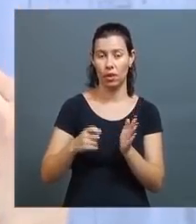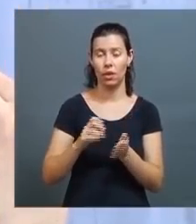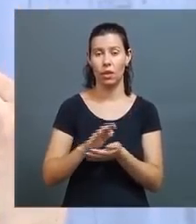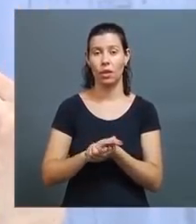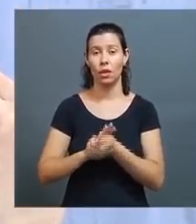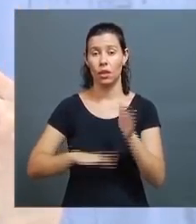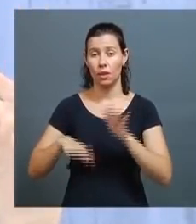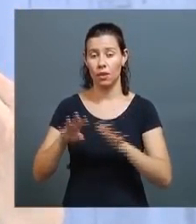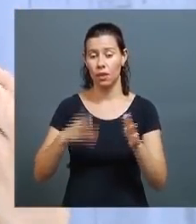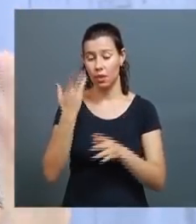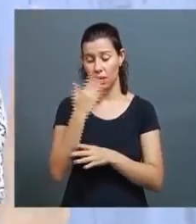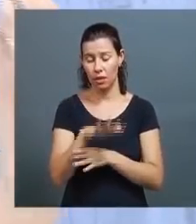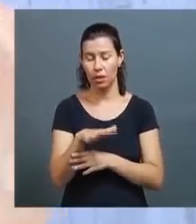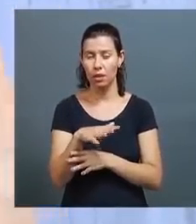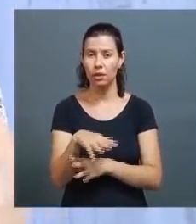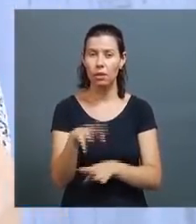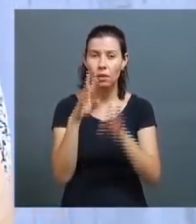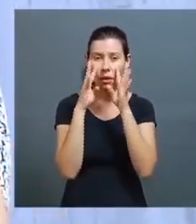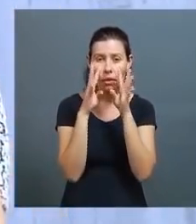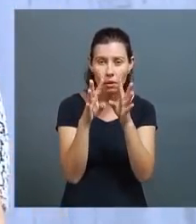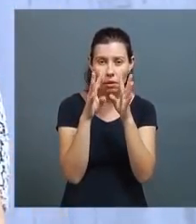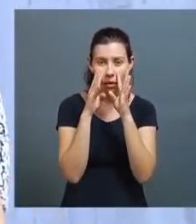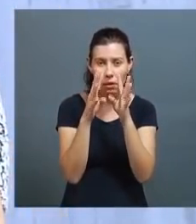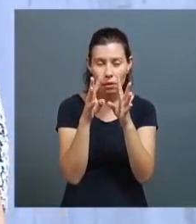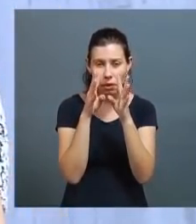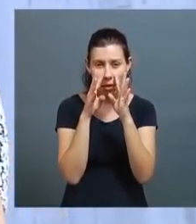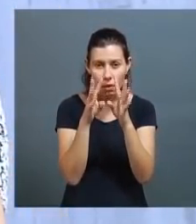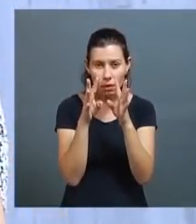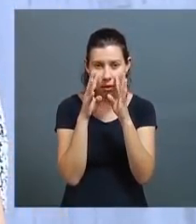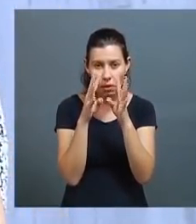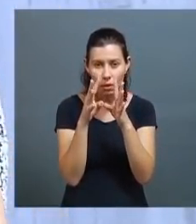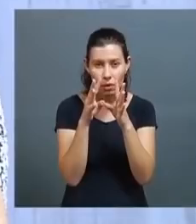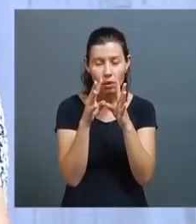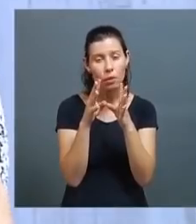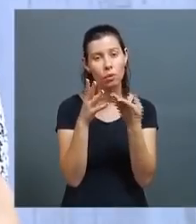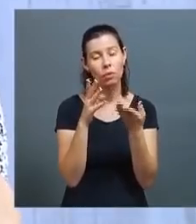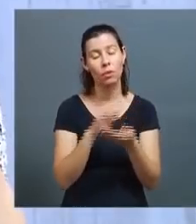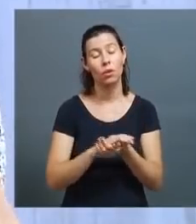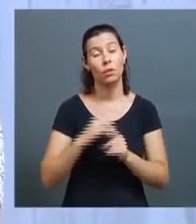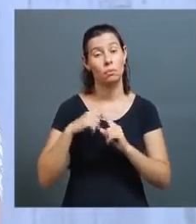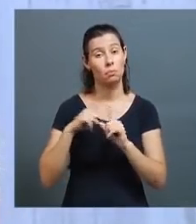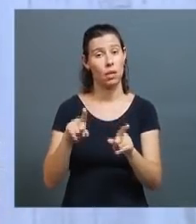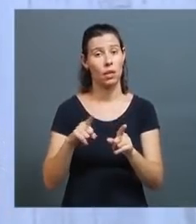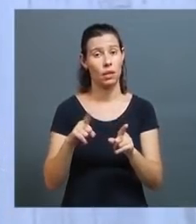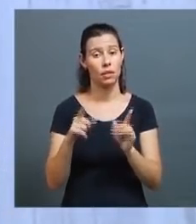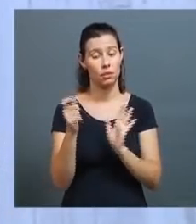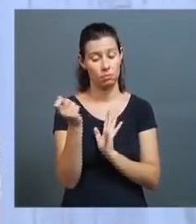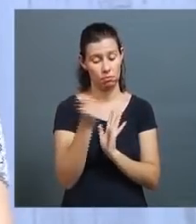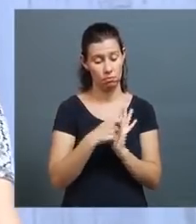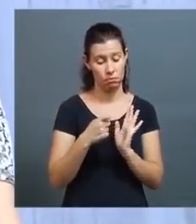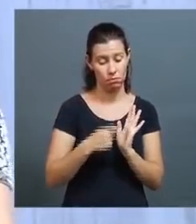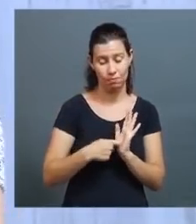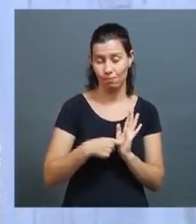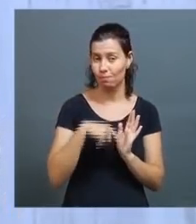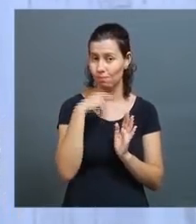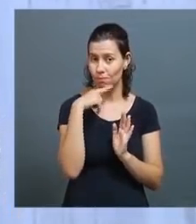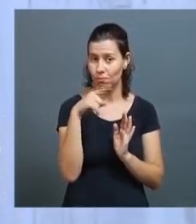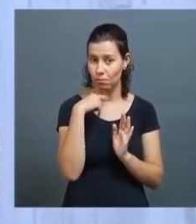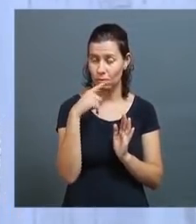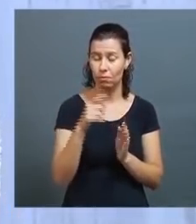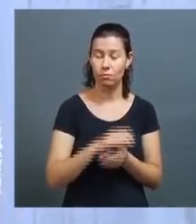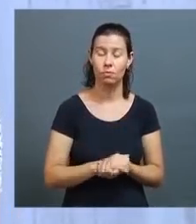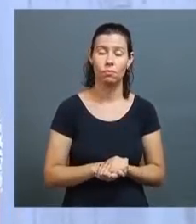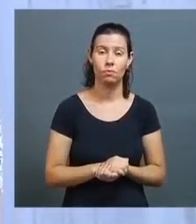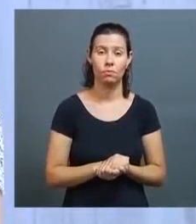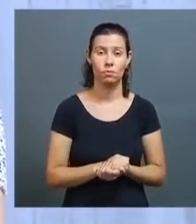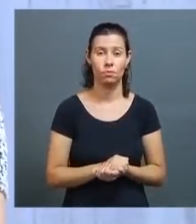a aula, ela consegue captar muito bem do ponto de vista auditivo, mas ela não consegue fazer o registro adequado ou uma leitura adequada.